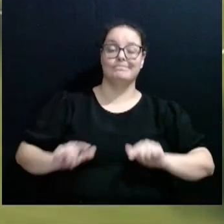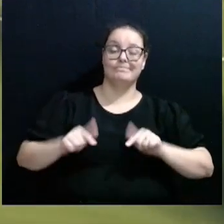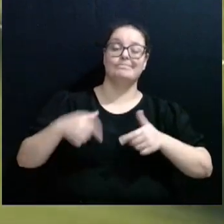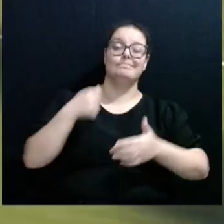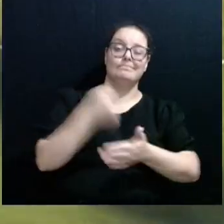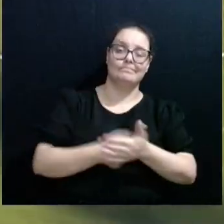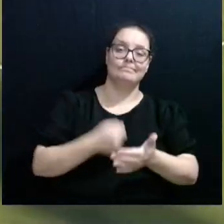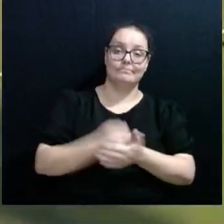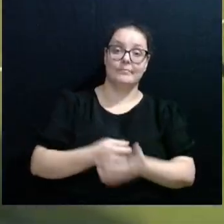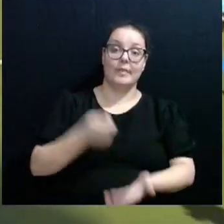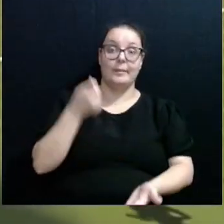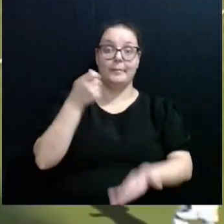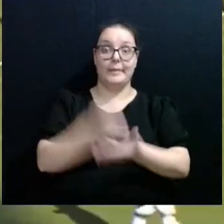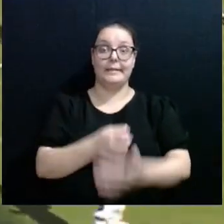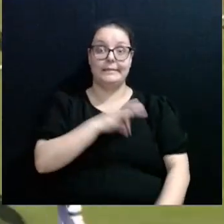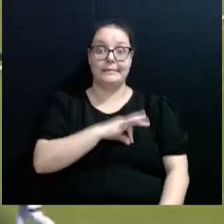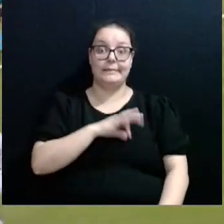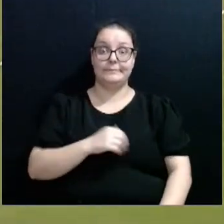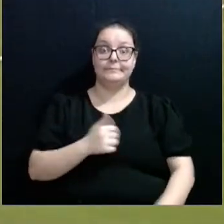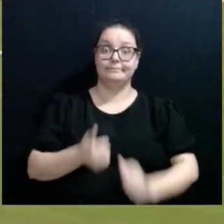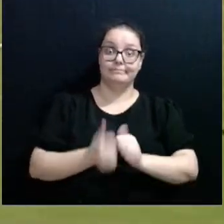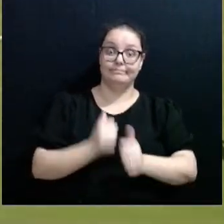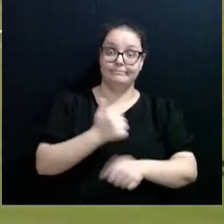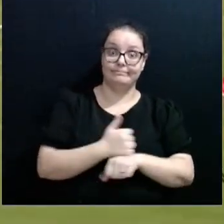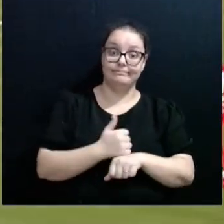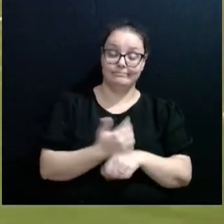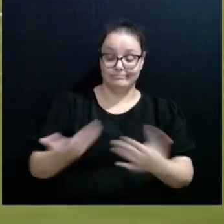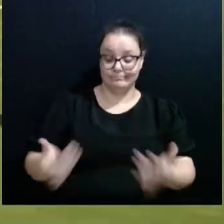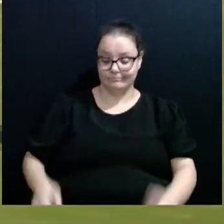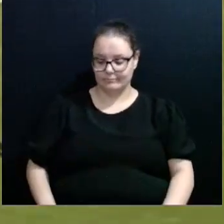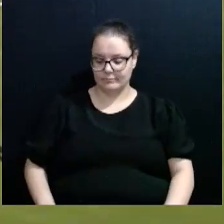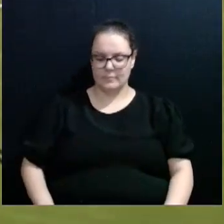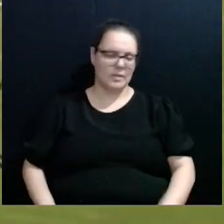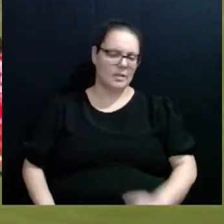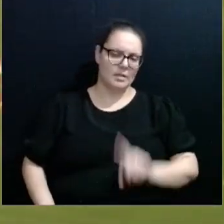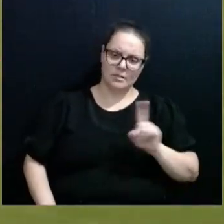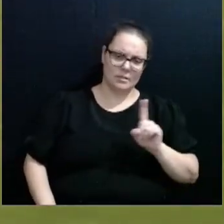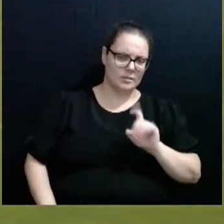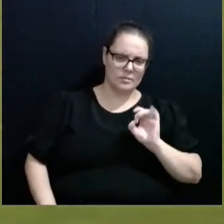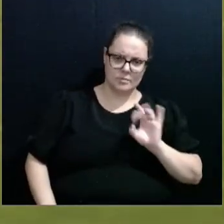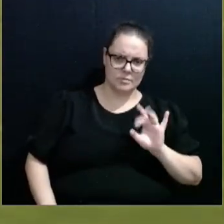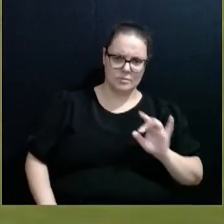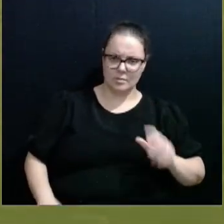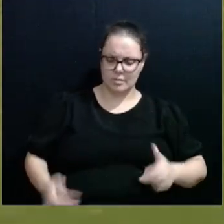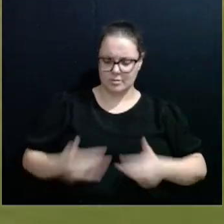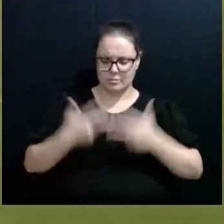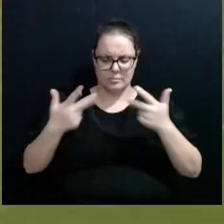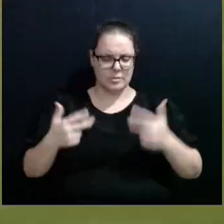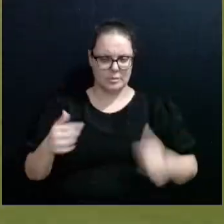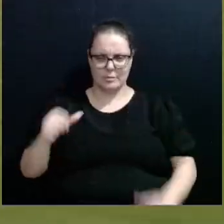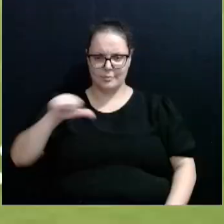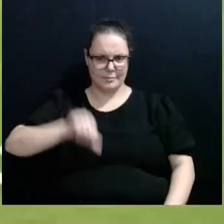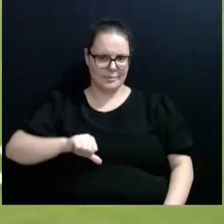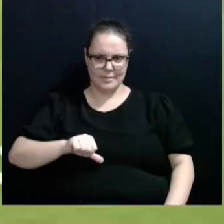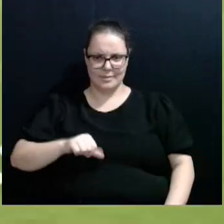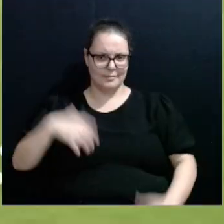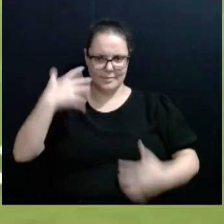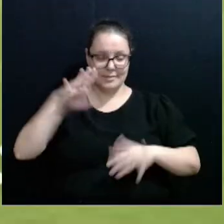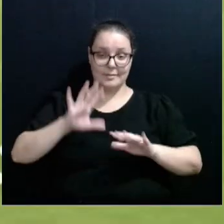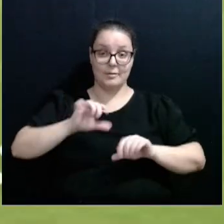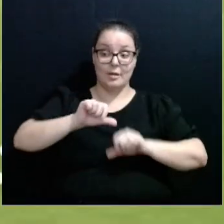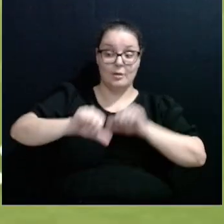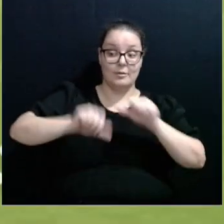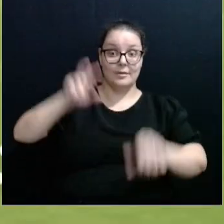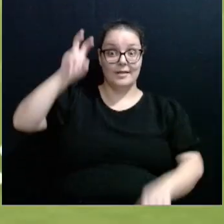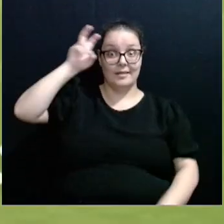atletas. Mas nem só de notícias ruins vive a macaca. Uma reviravolta na quinta-feira trouxe